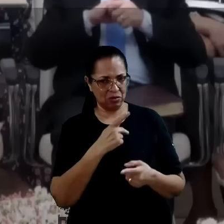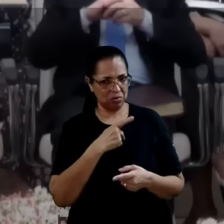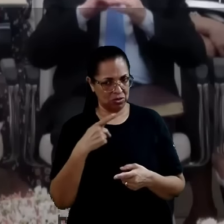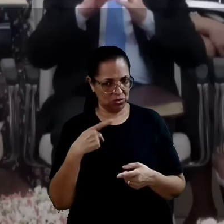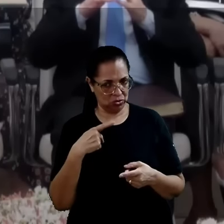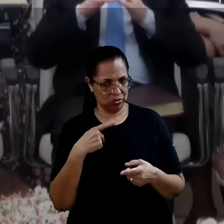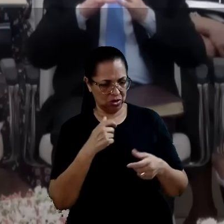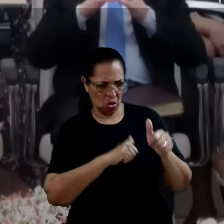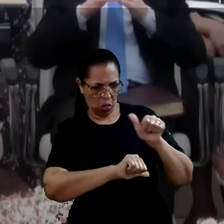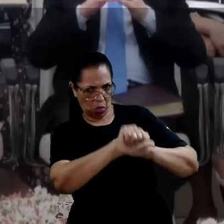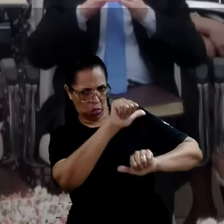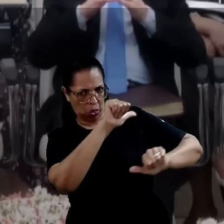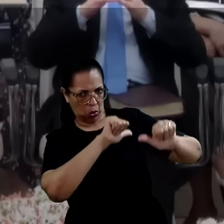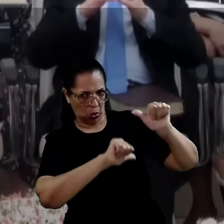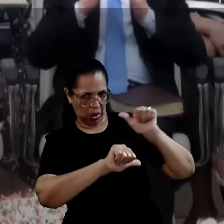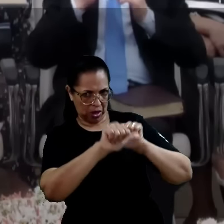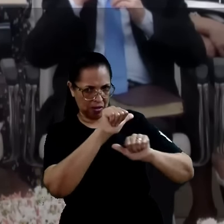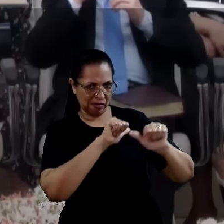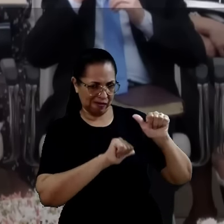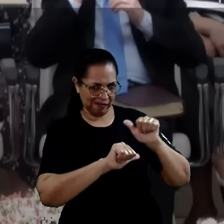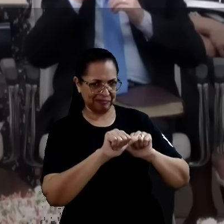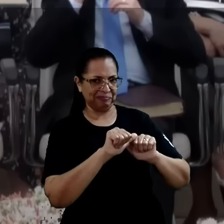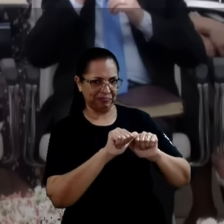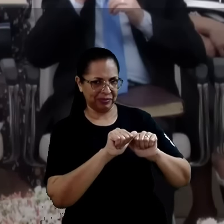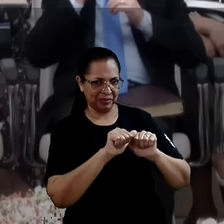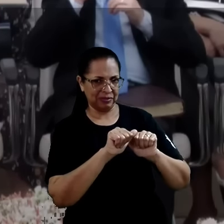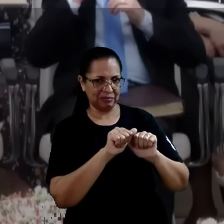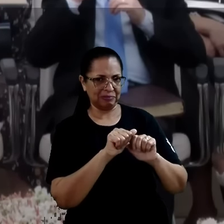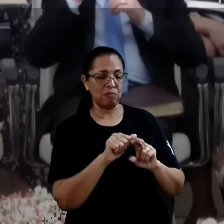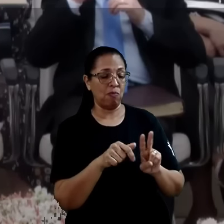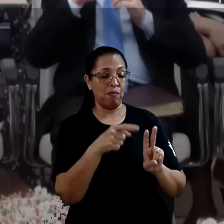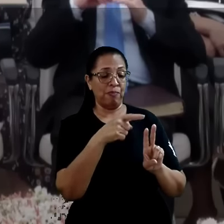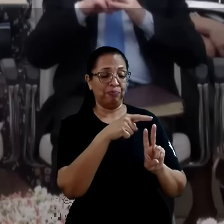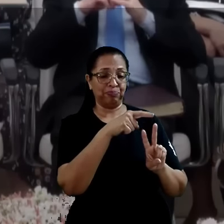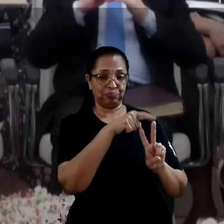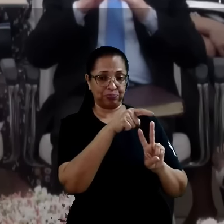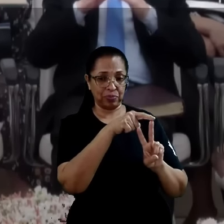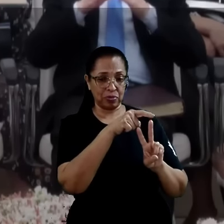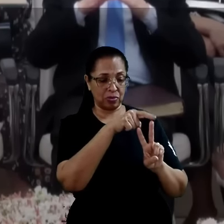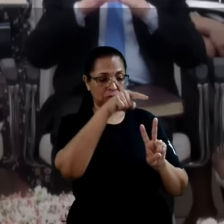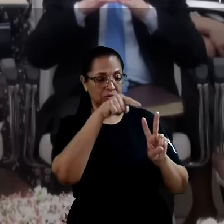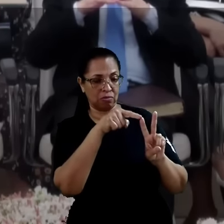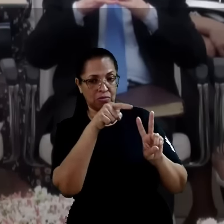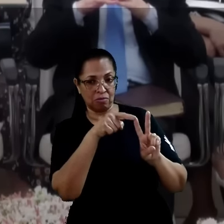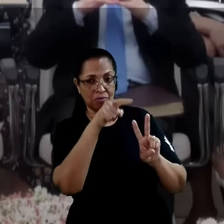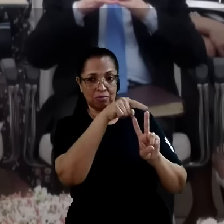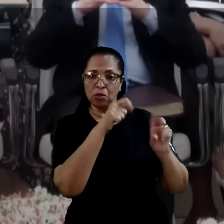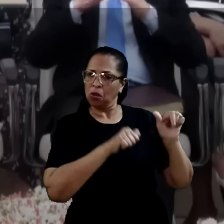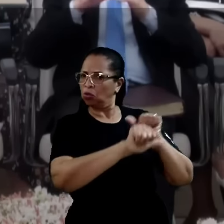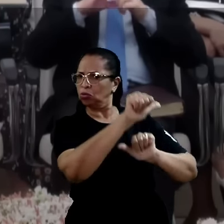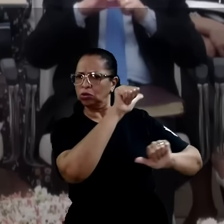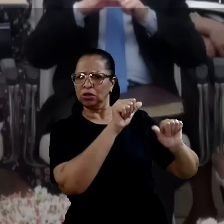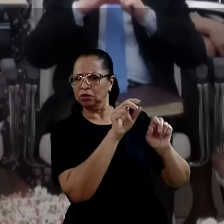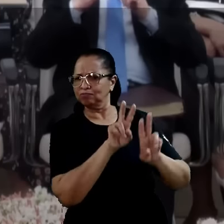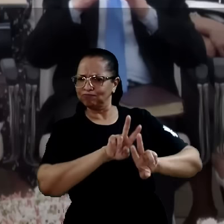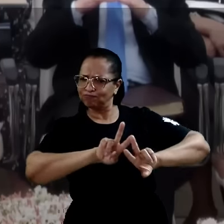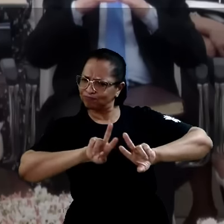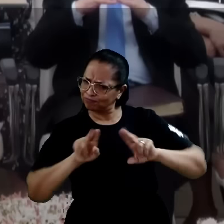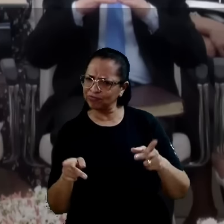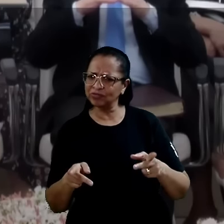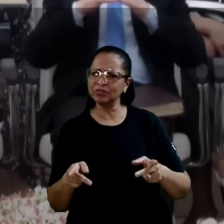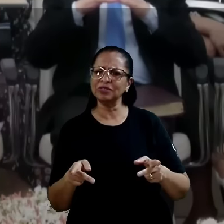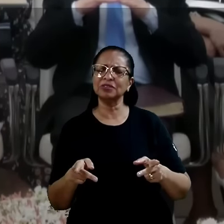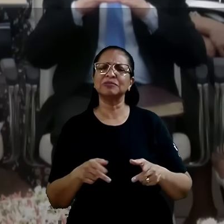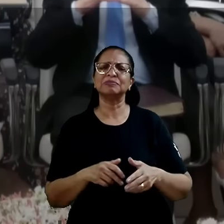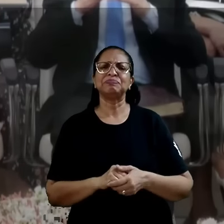o que queria ser o primeiro mas os presidentes queriam que ele fosse segundo ele falou aqui tem tem uma irmã usada por